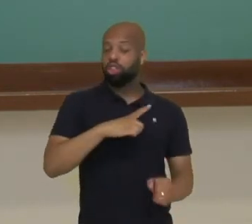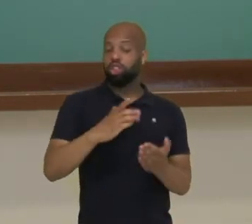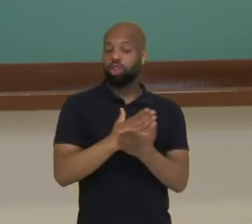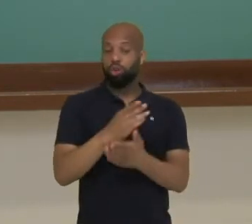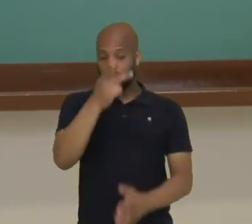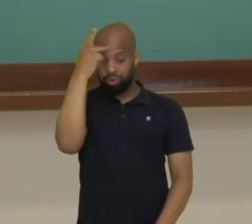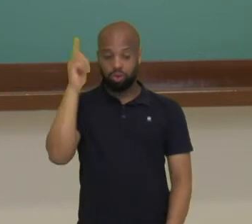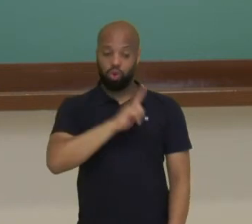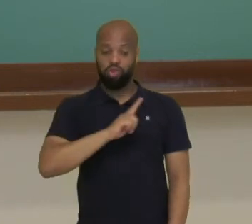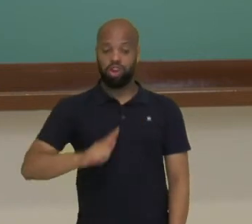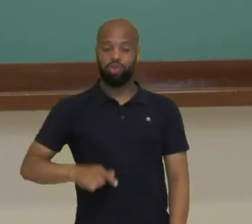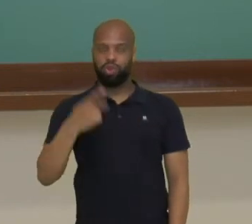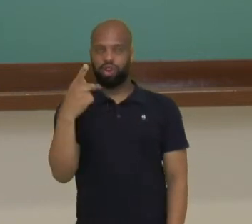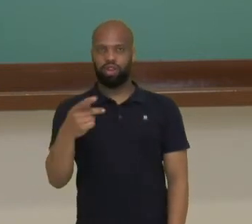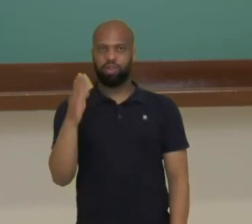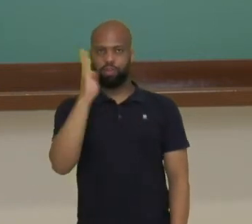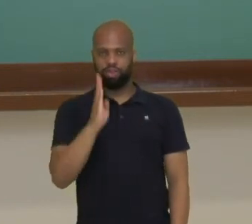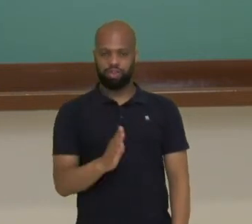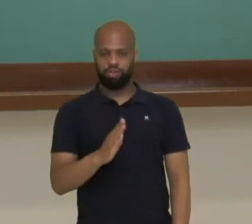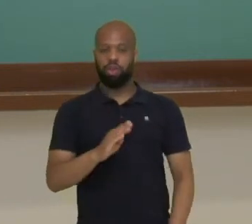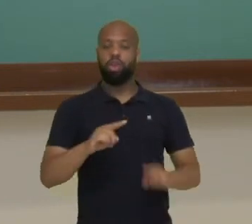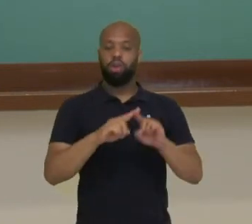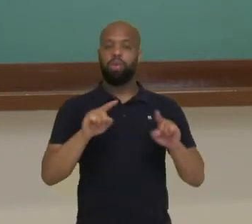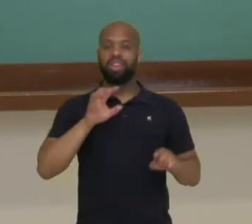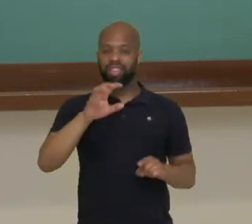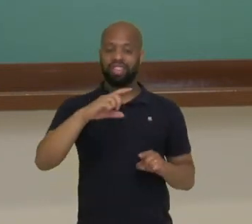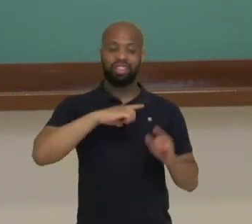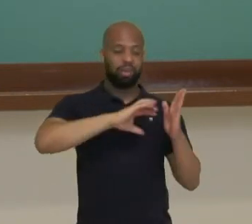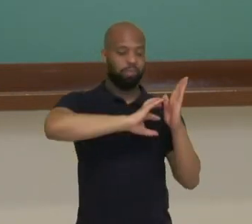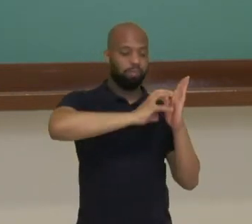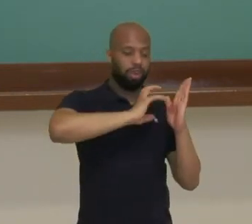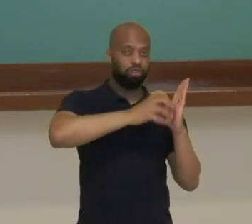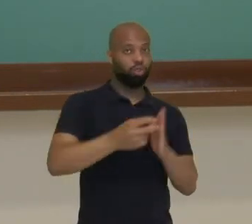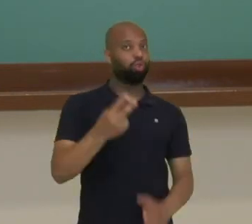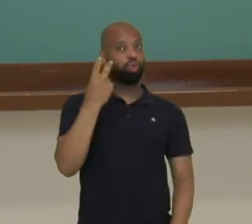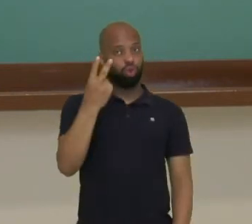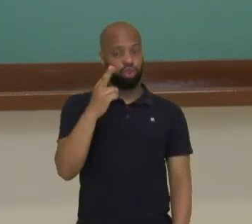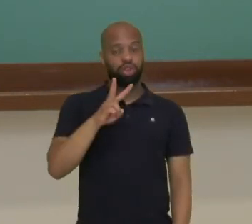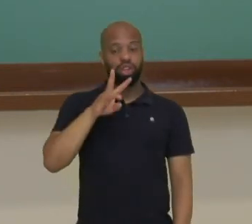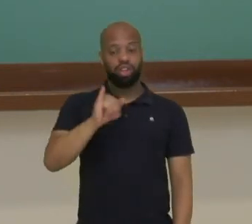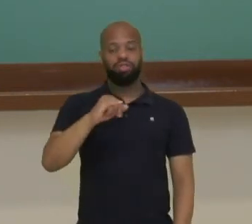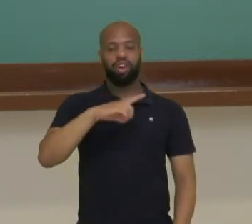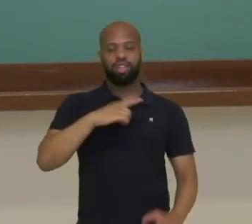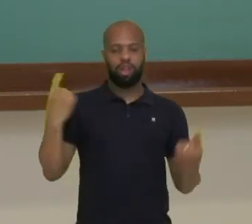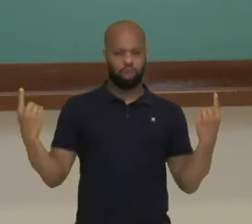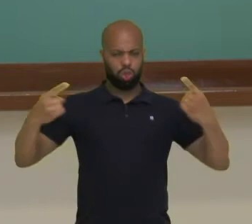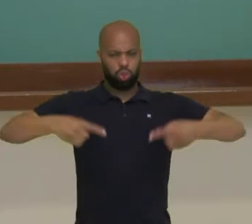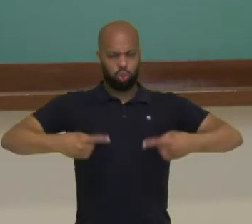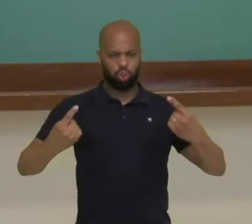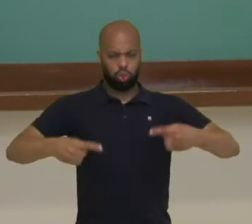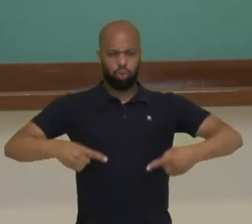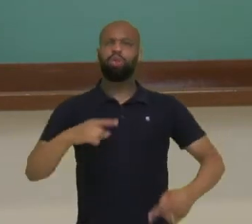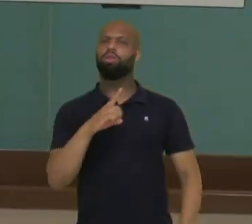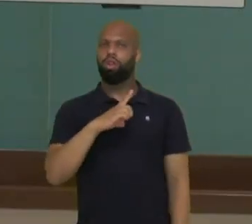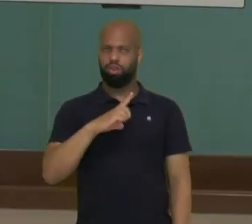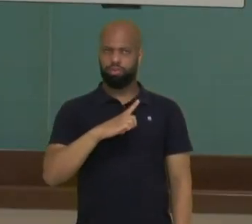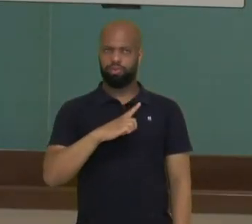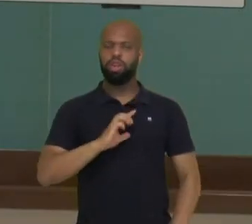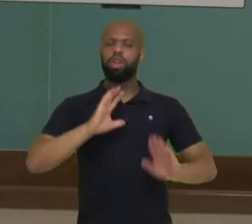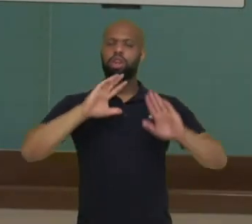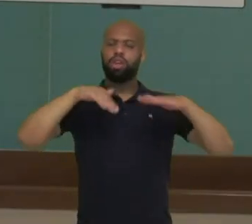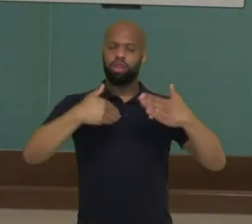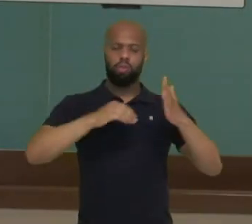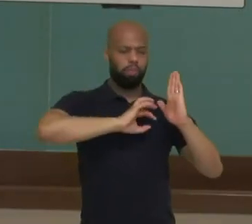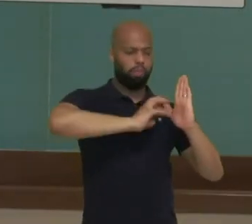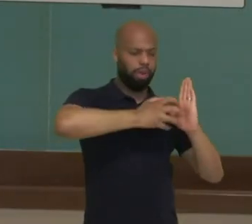período regencial, ele vai ter 2 partidos políticos que vão criar uma grande oposição. Esses partidos políticos, eles